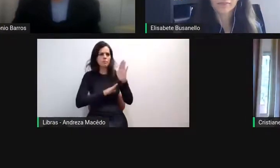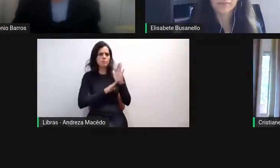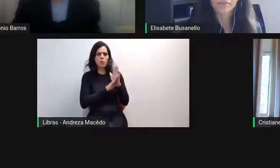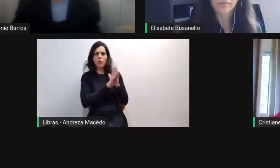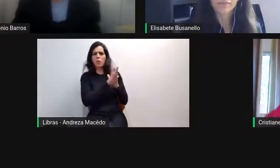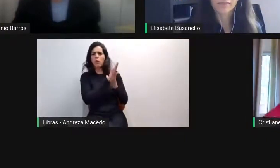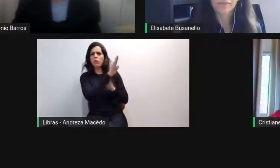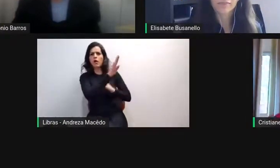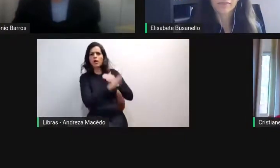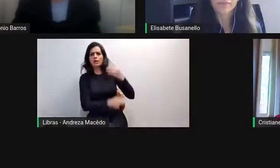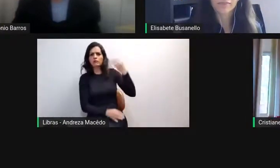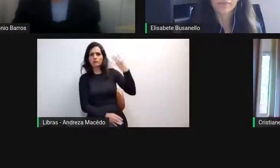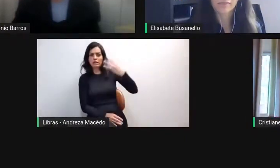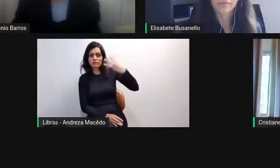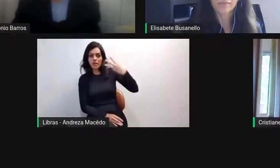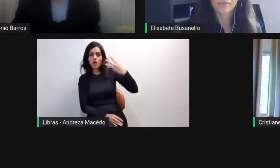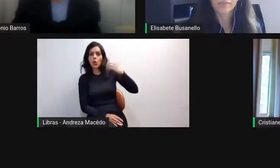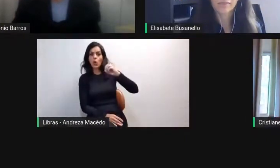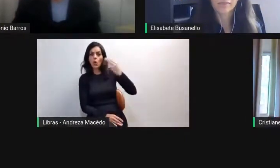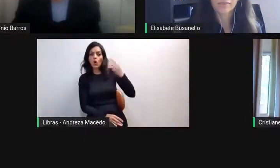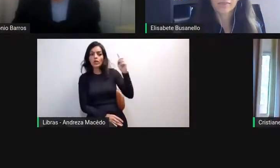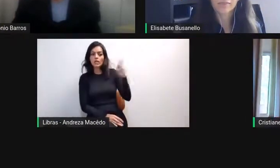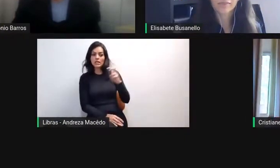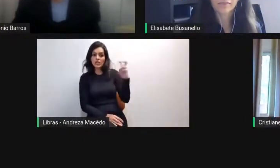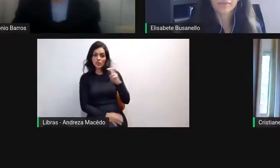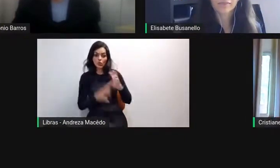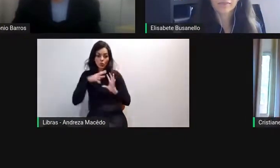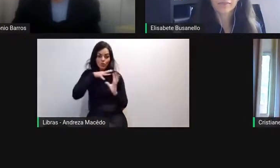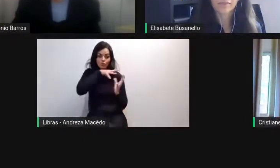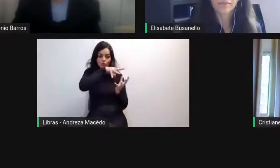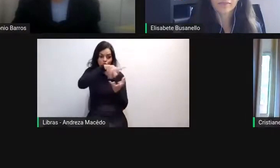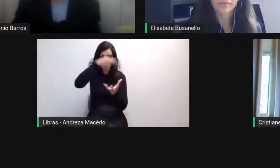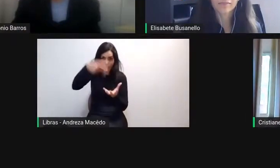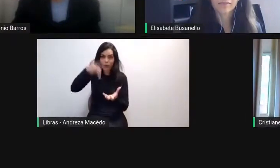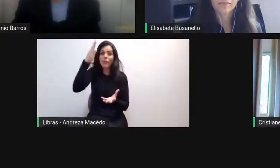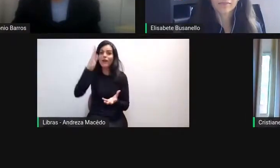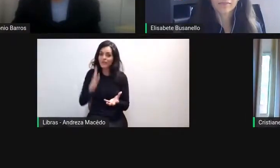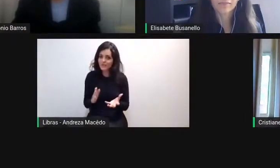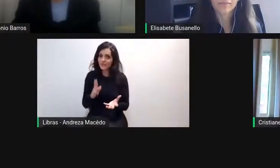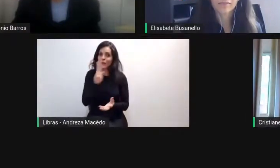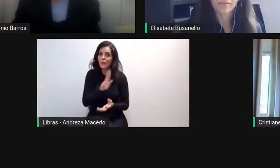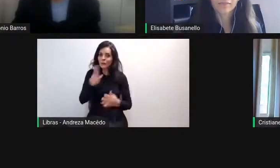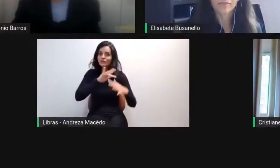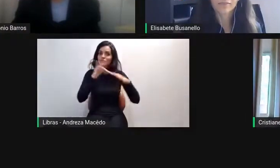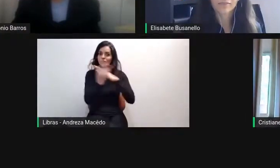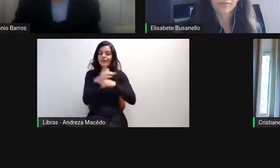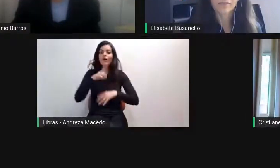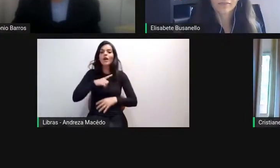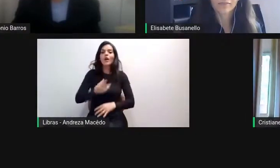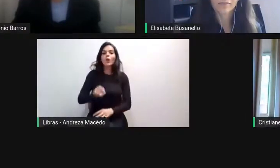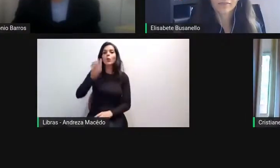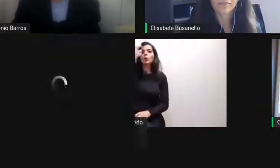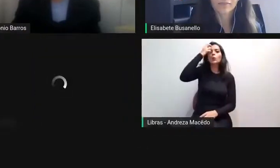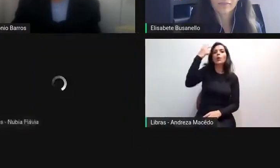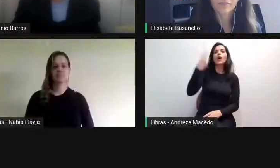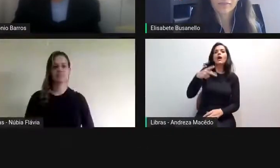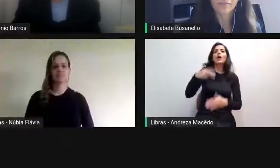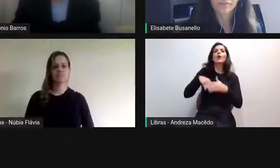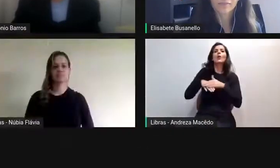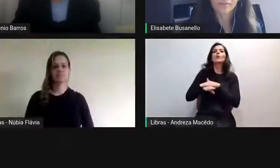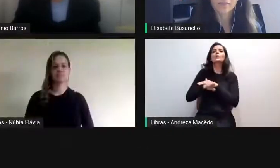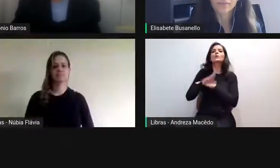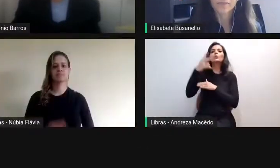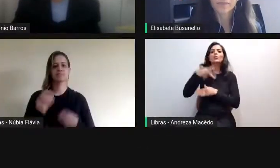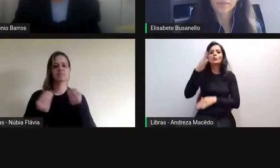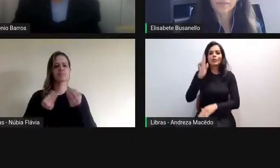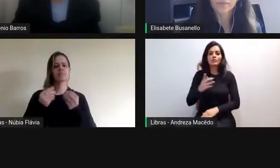do ranking mundial de uso de redes sociais, o que traz aí para nós um elemento cultural, quer dizer, que nós gostamos muito de interagir